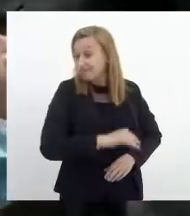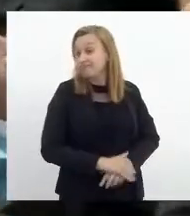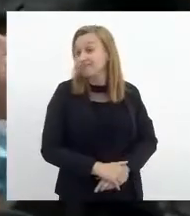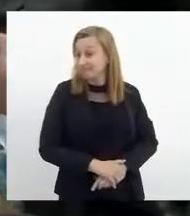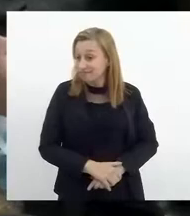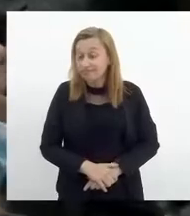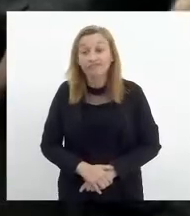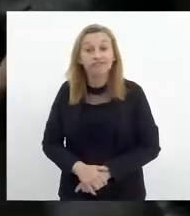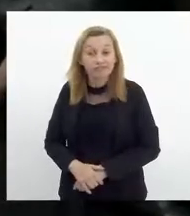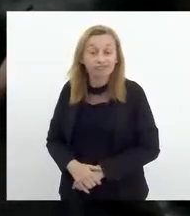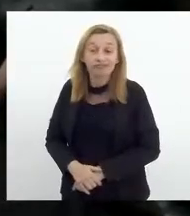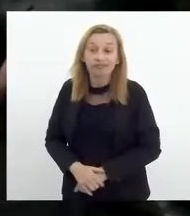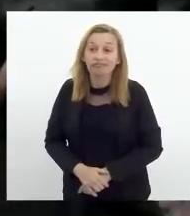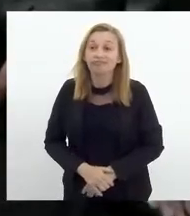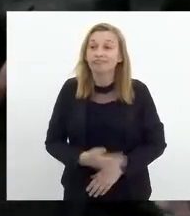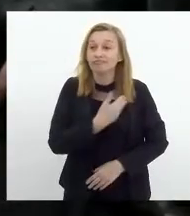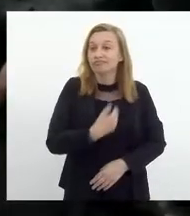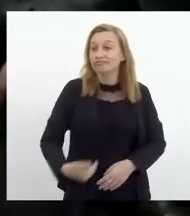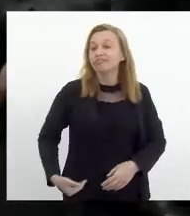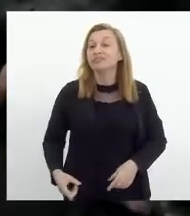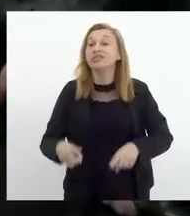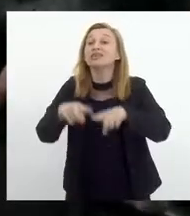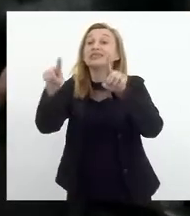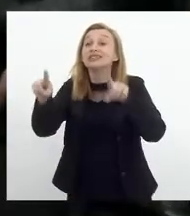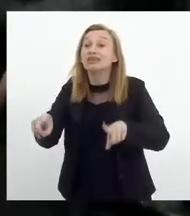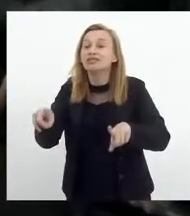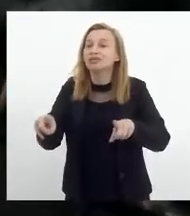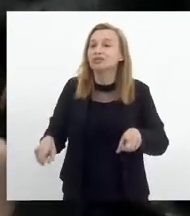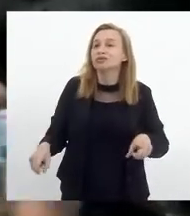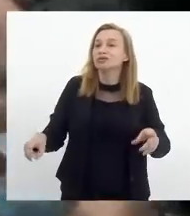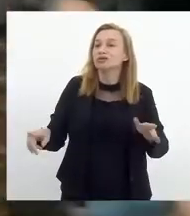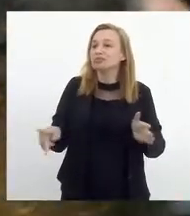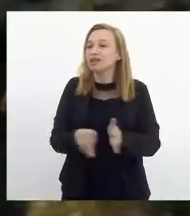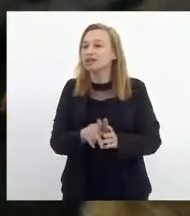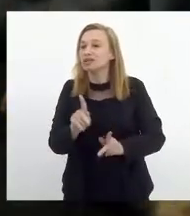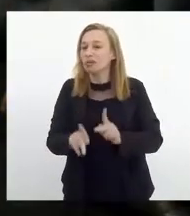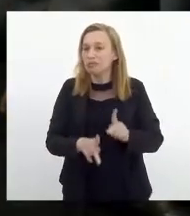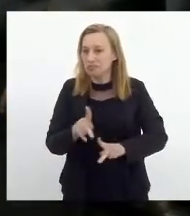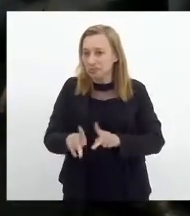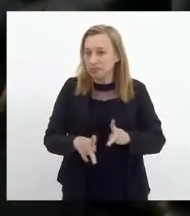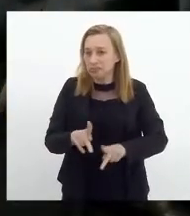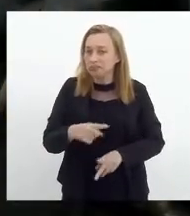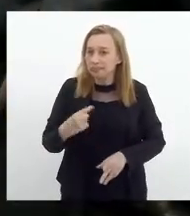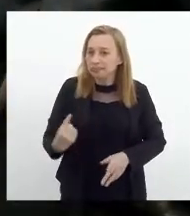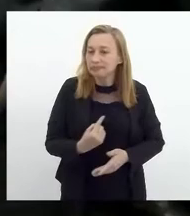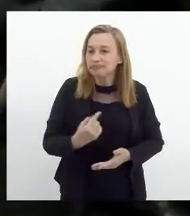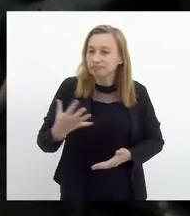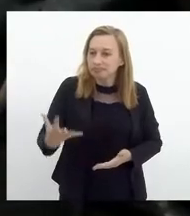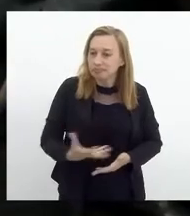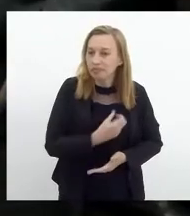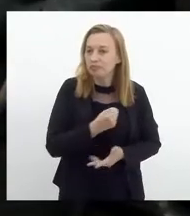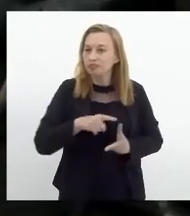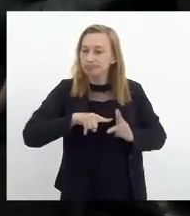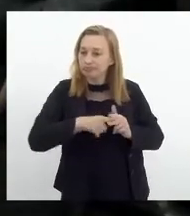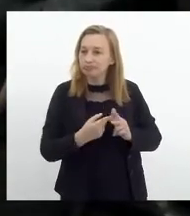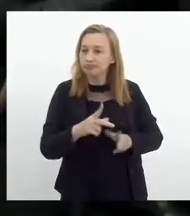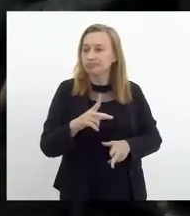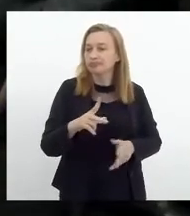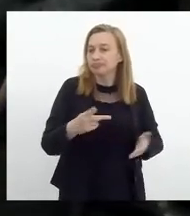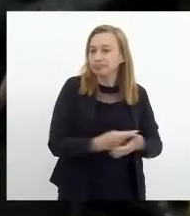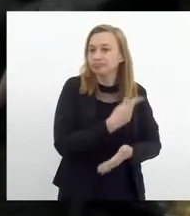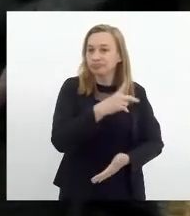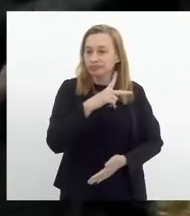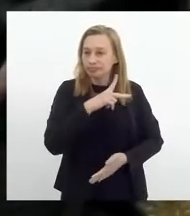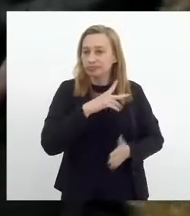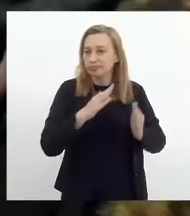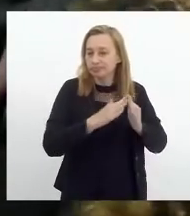Que mais do que servidores públicos, são servidores do público. E nós estamos resgatando esse erro que foi cometido nessa própria casa e